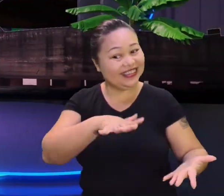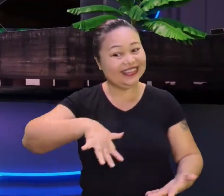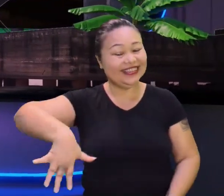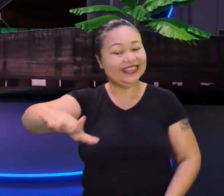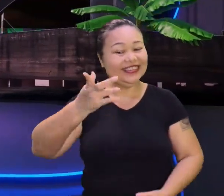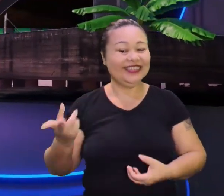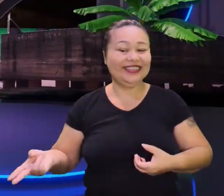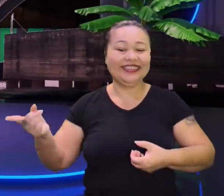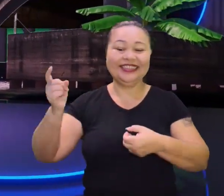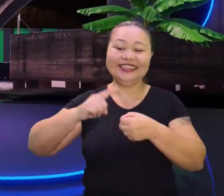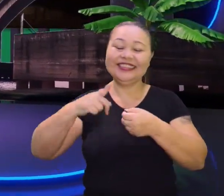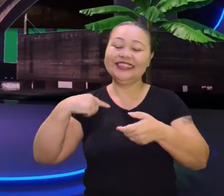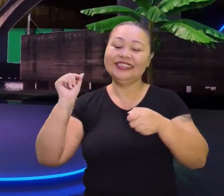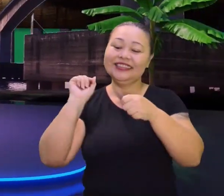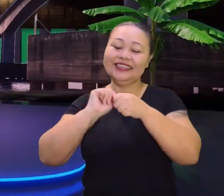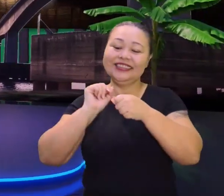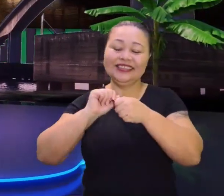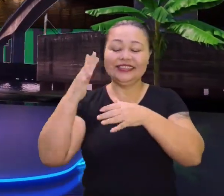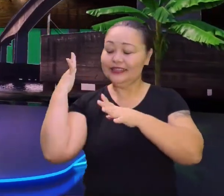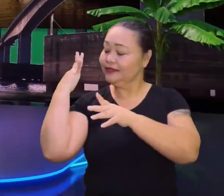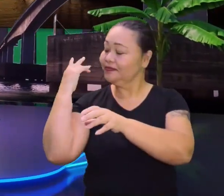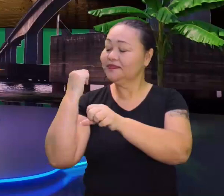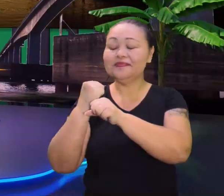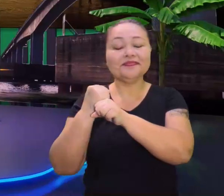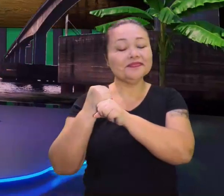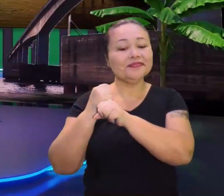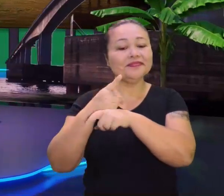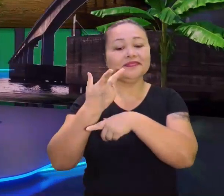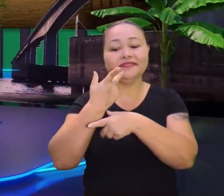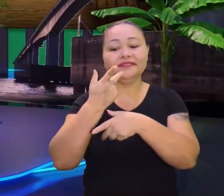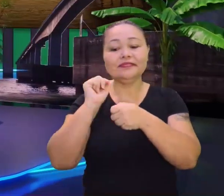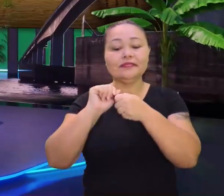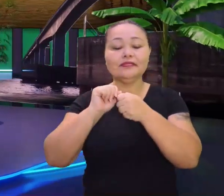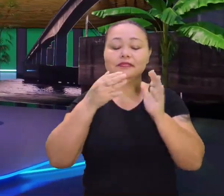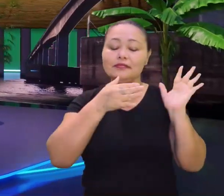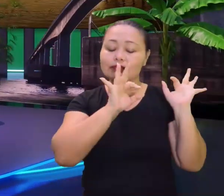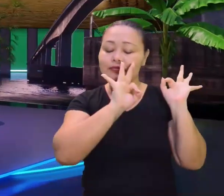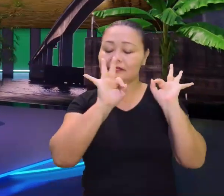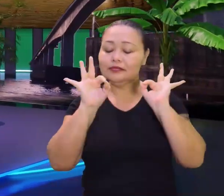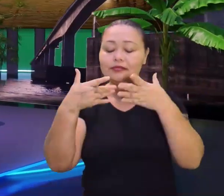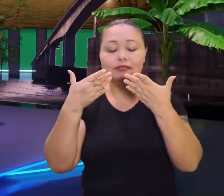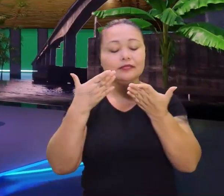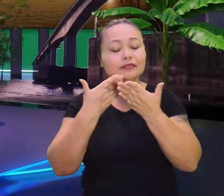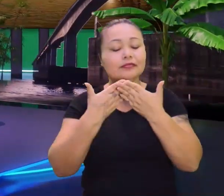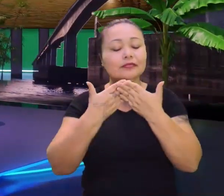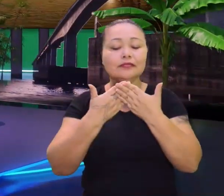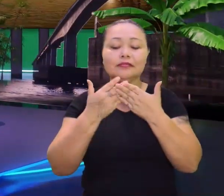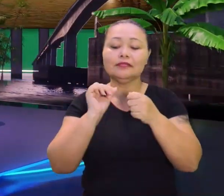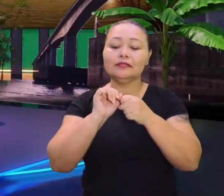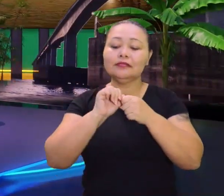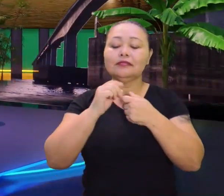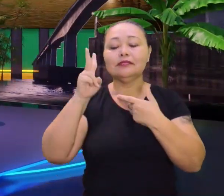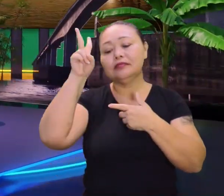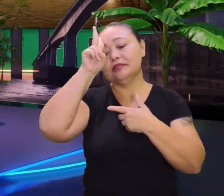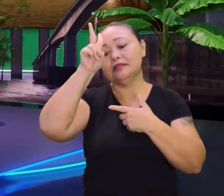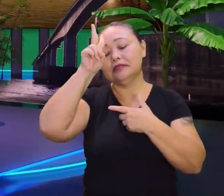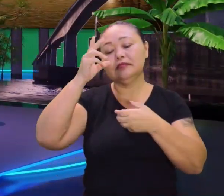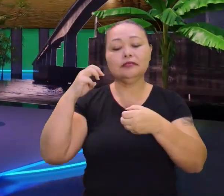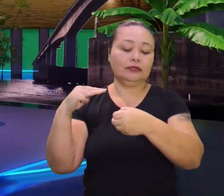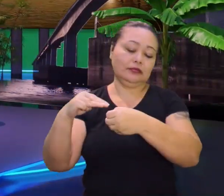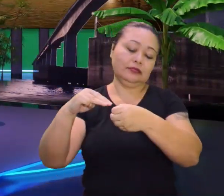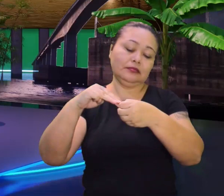E aí, galera, voltamos para fazer agora a nossa revisão. Falamos aí durante a aula, né, professor Jorge, sobre os históricos